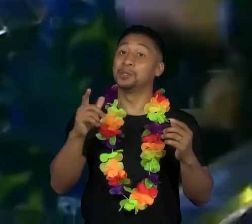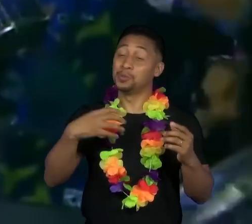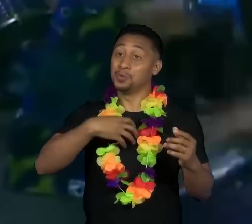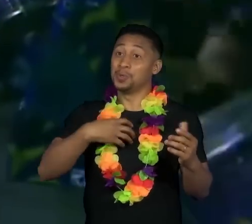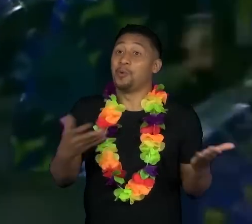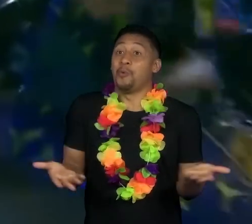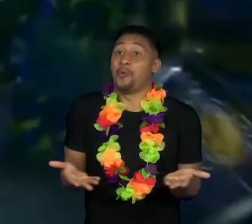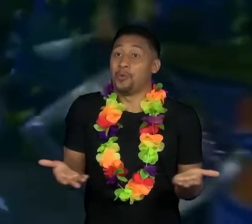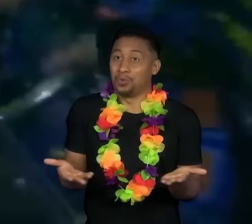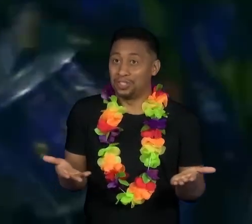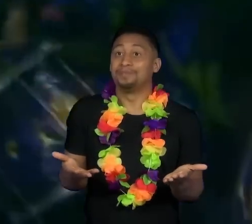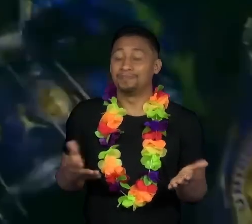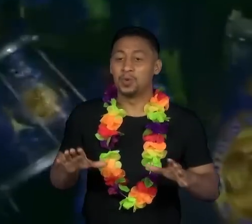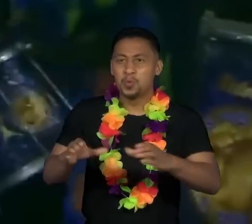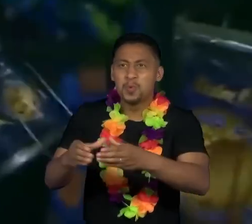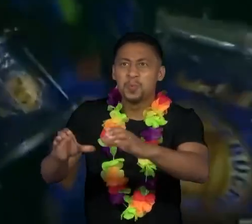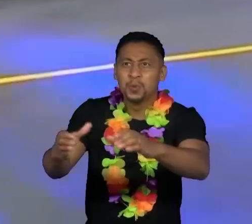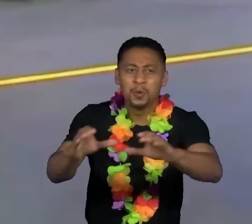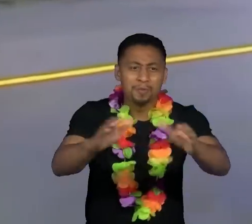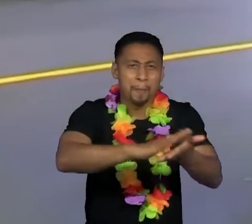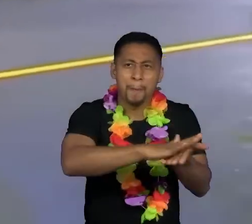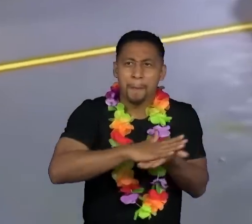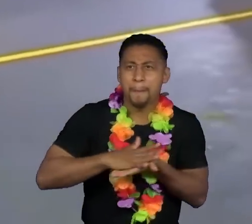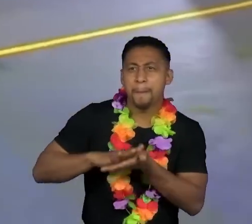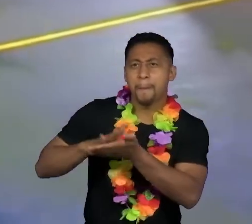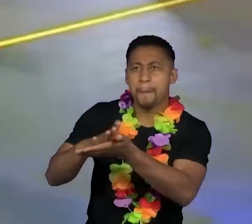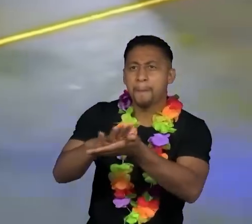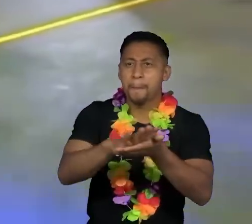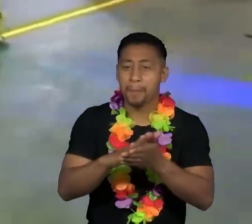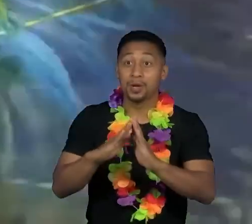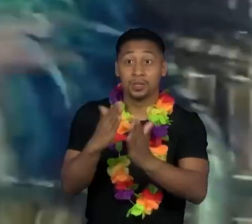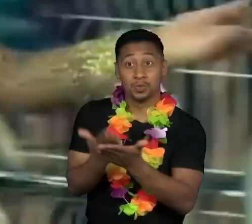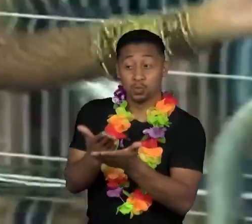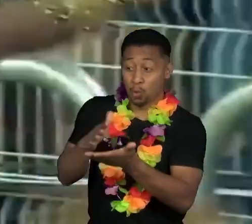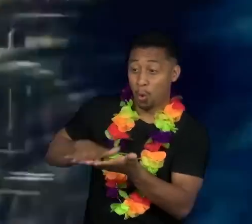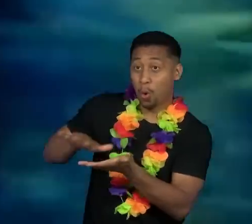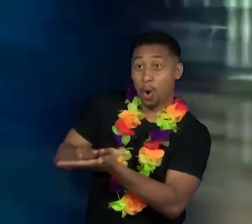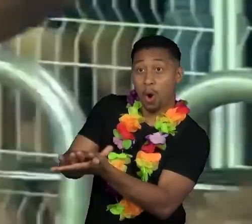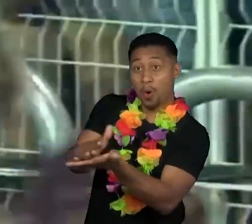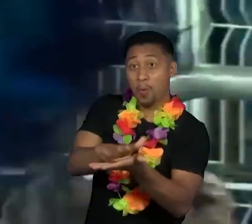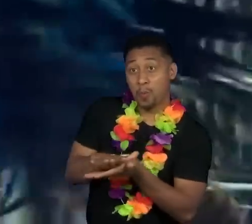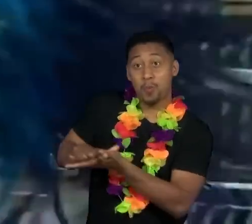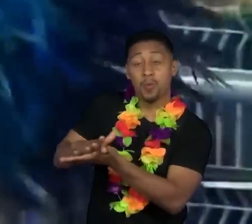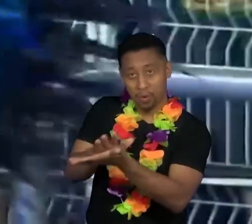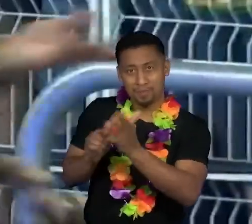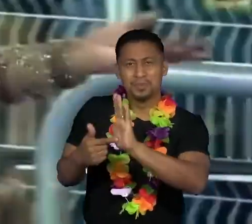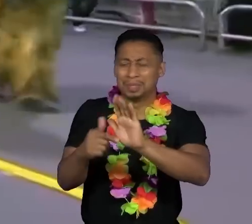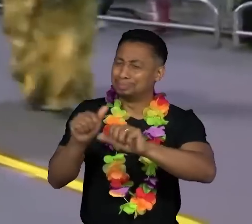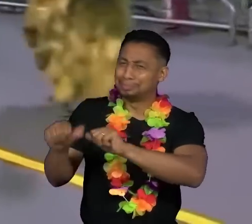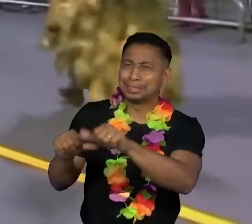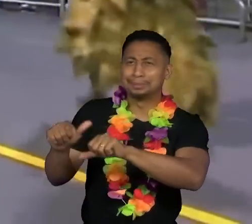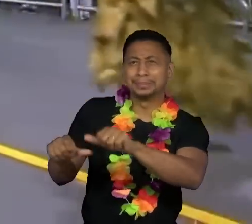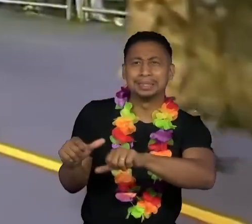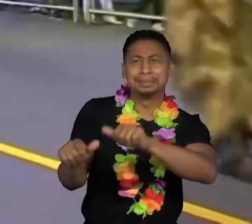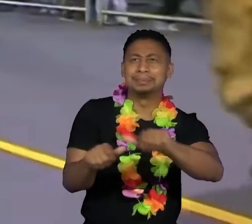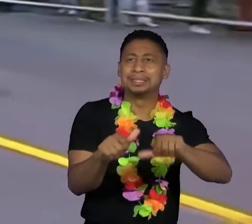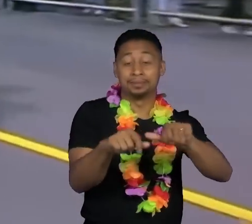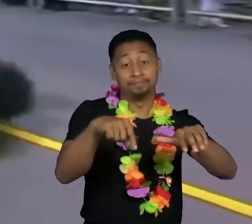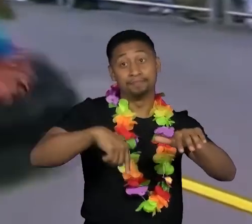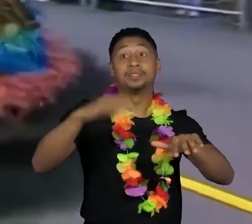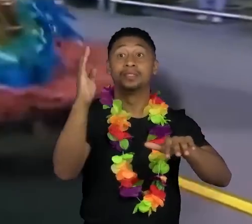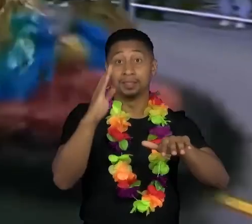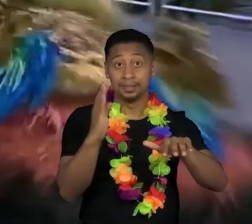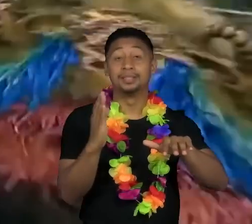com escolas de samba, mestre sala e porta-bandeira, desfile em cortejo e uma série de transformações e uma série de mudanças que o Carnaval de São Paulo